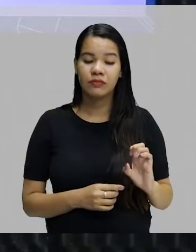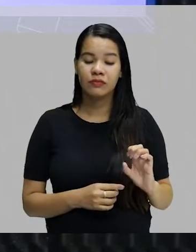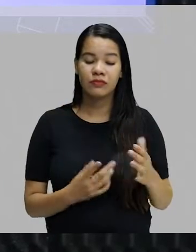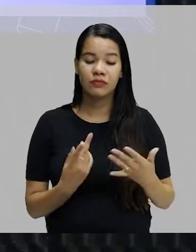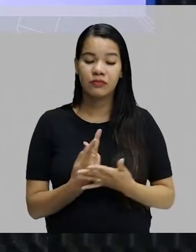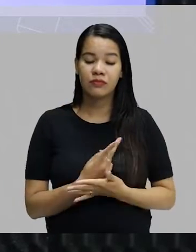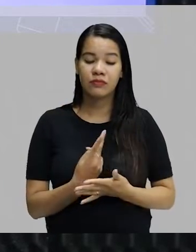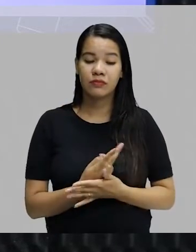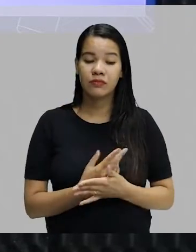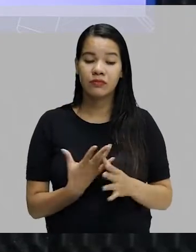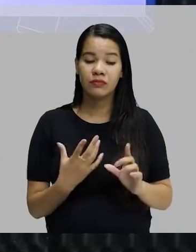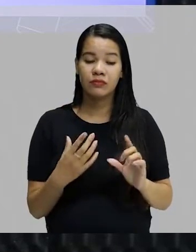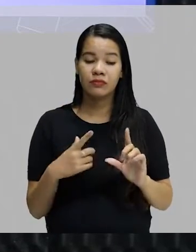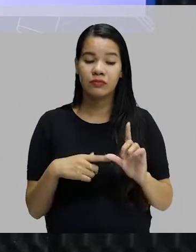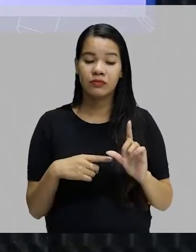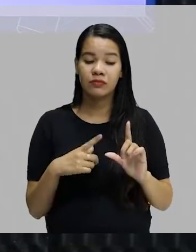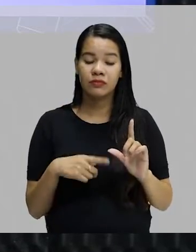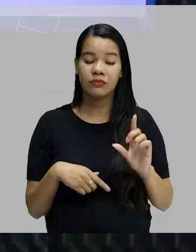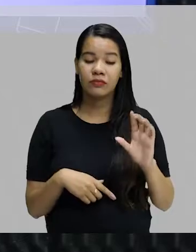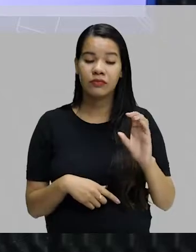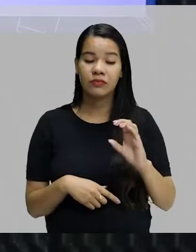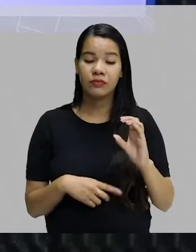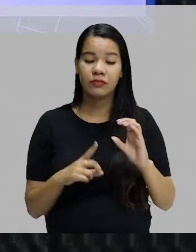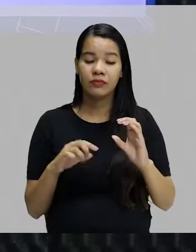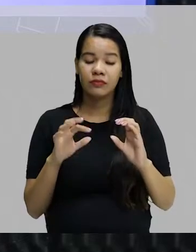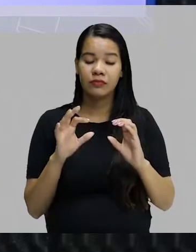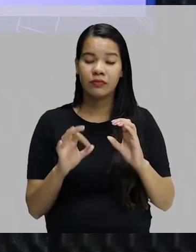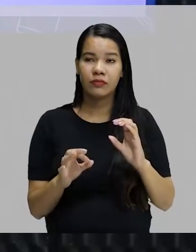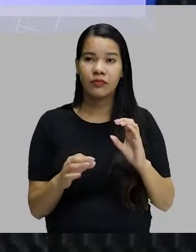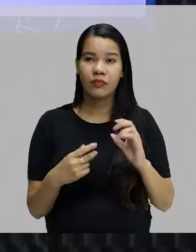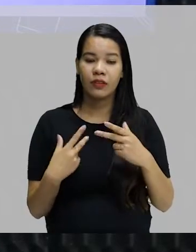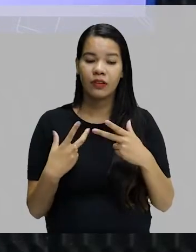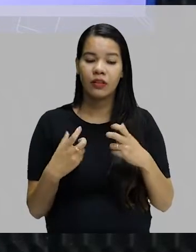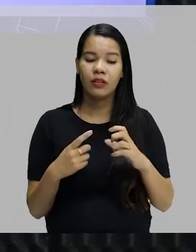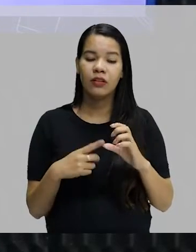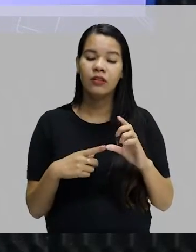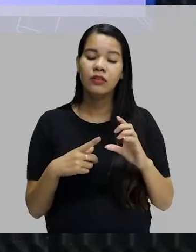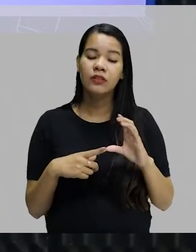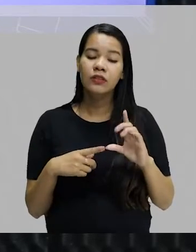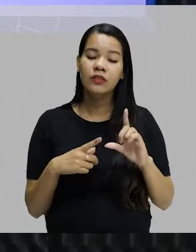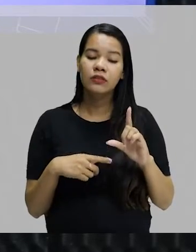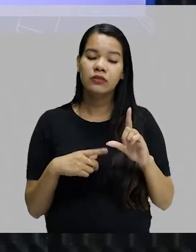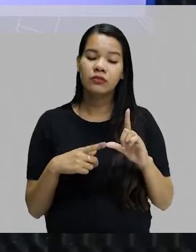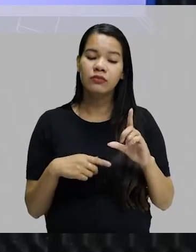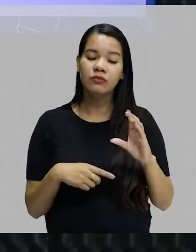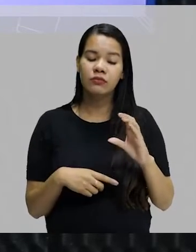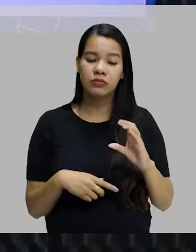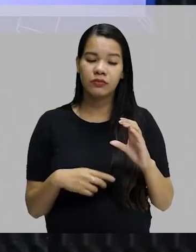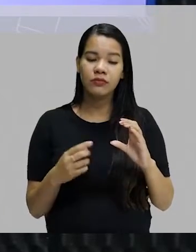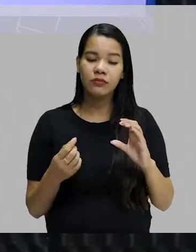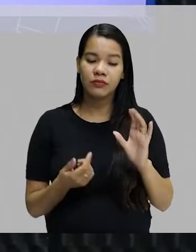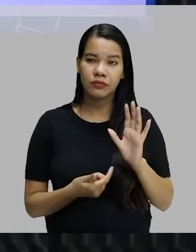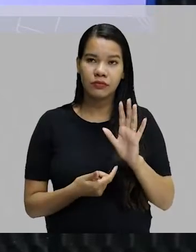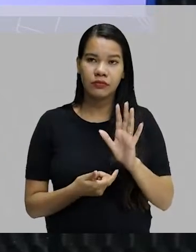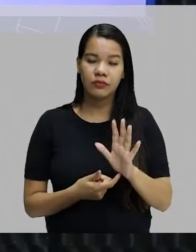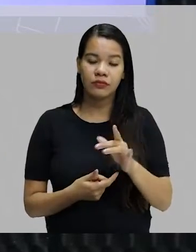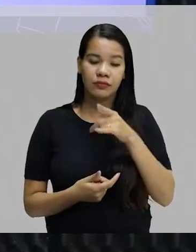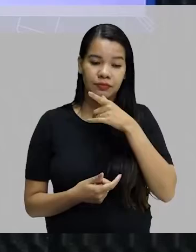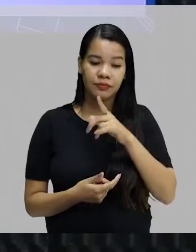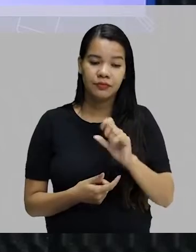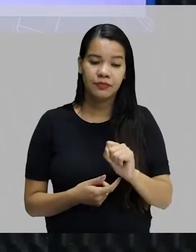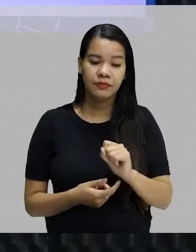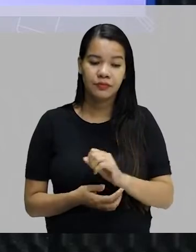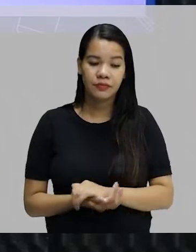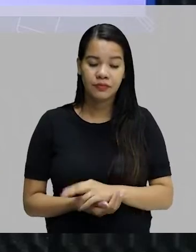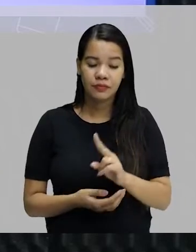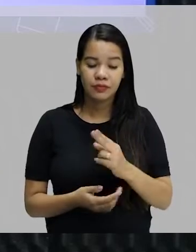C. Então você vai assinalar a letra C de casa. Perceba que na letra C eu vou trazer a linguagem, o funcionamento da